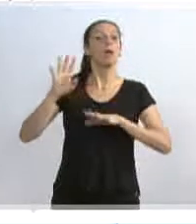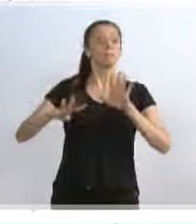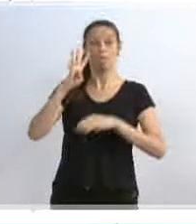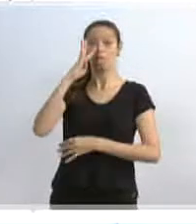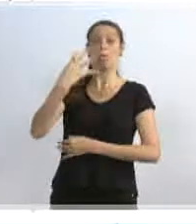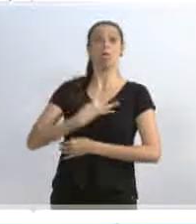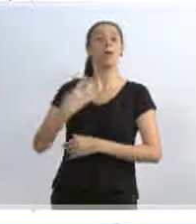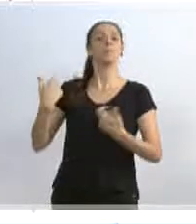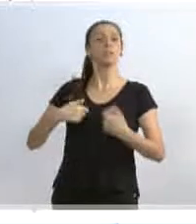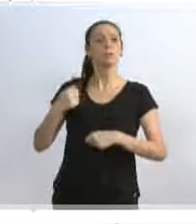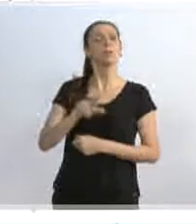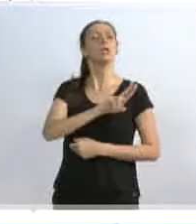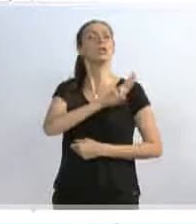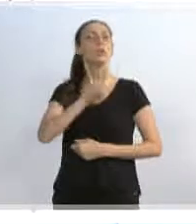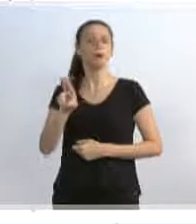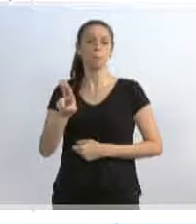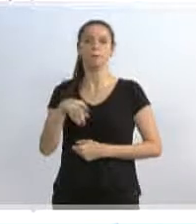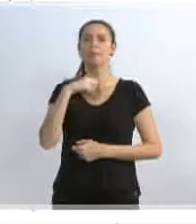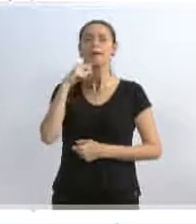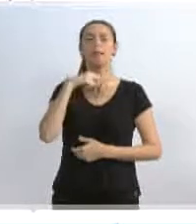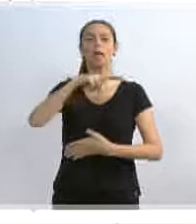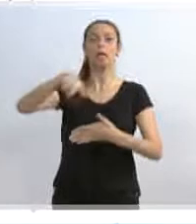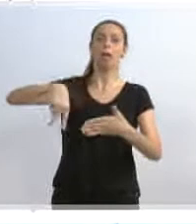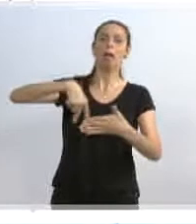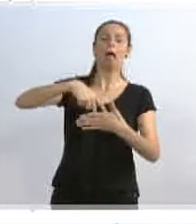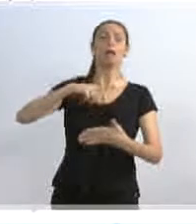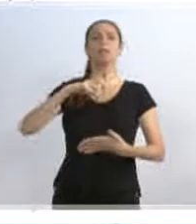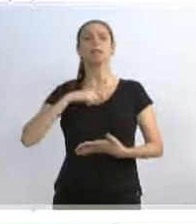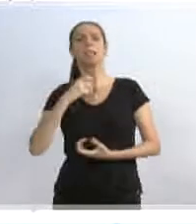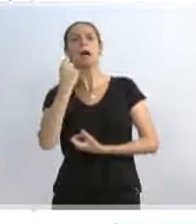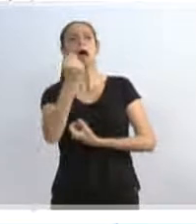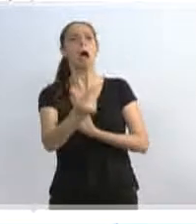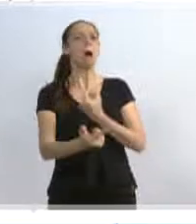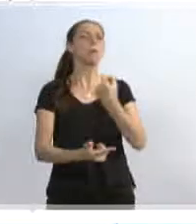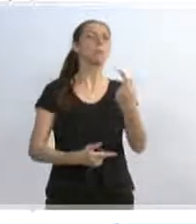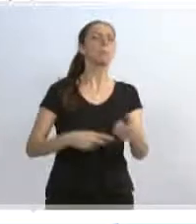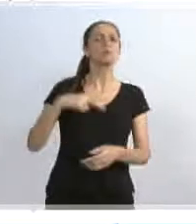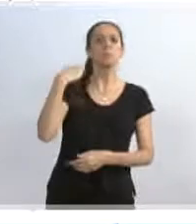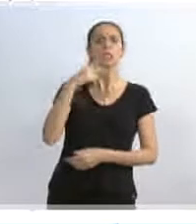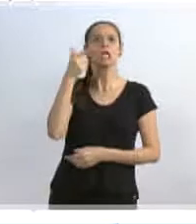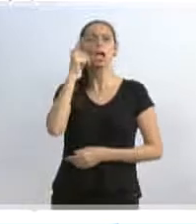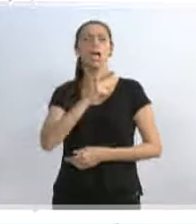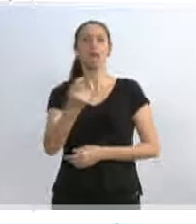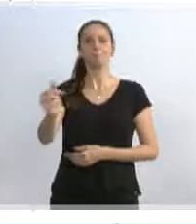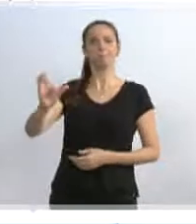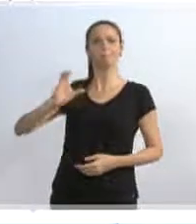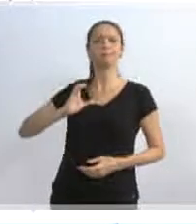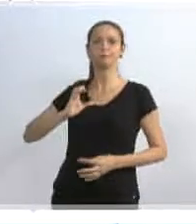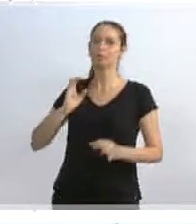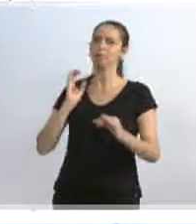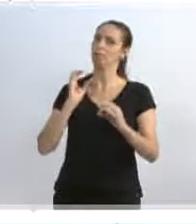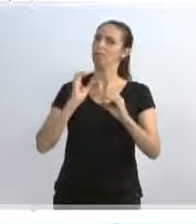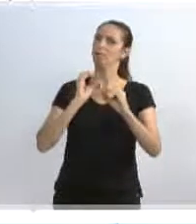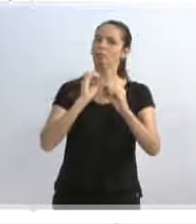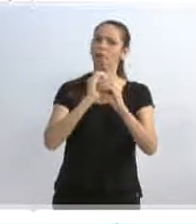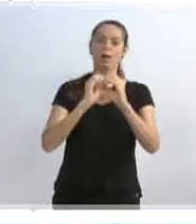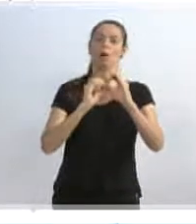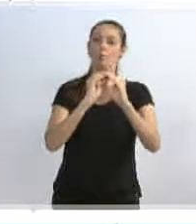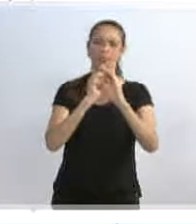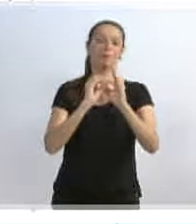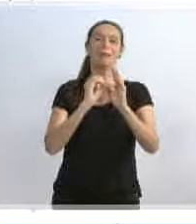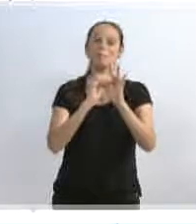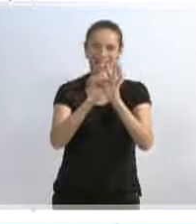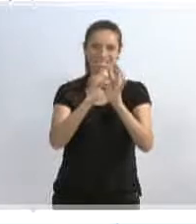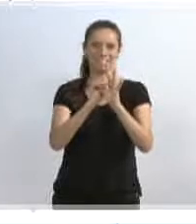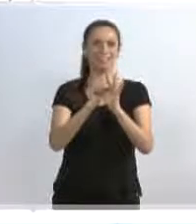que citar nomes. Não adianta vir aqui na tribuna, tem vereadores que receberam dinheiro do Odebrecht. Não faz isso. Tá ali a prova, ó.